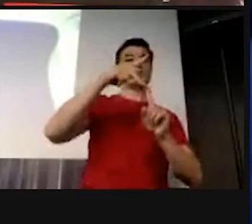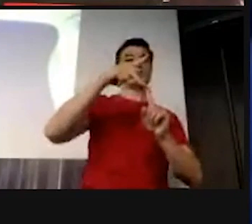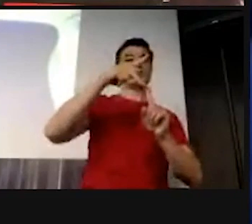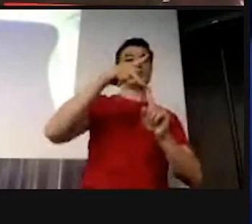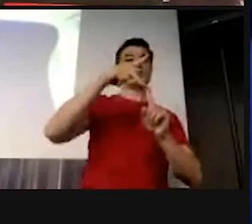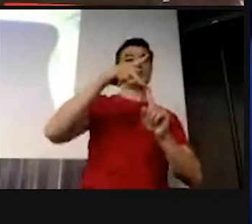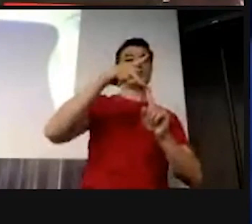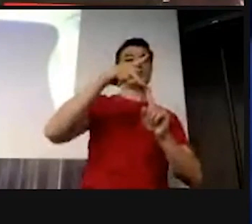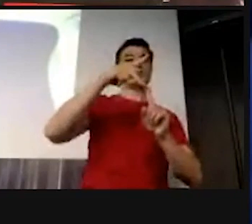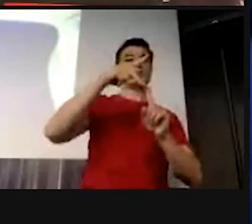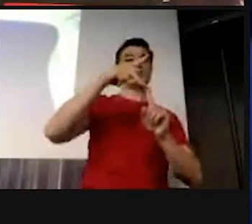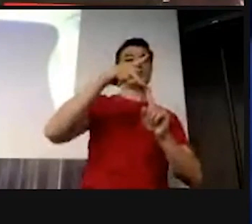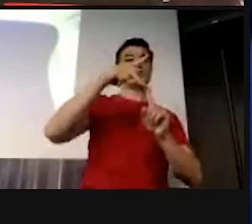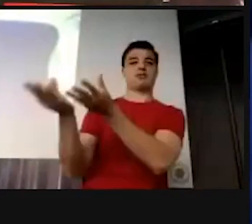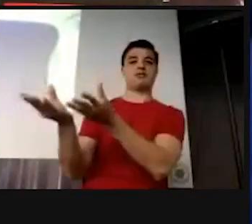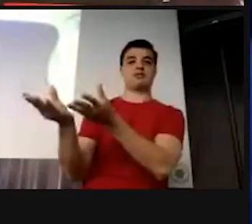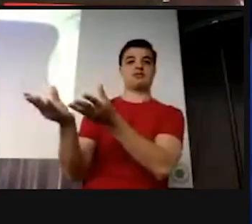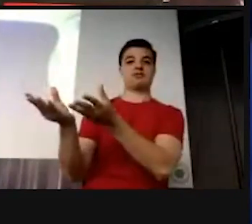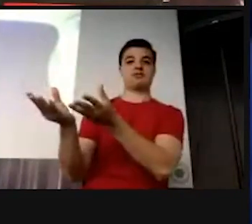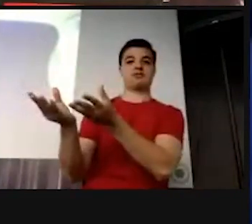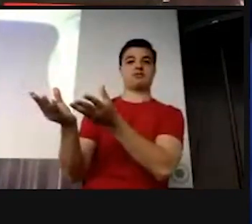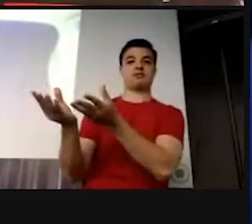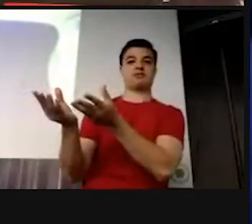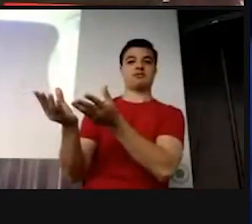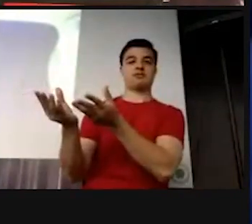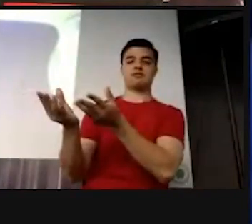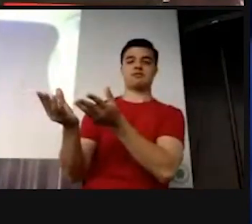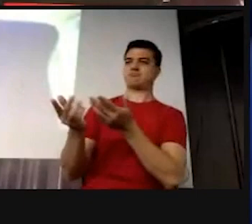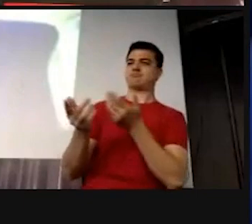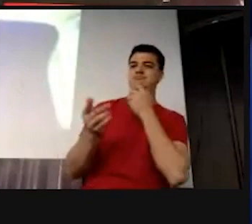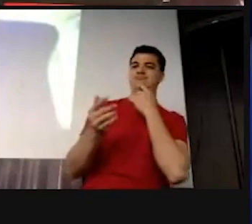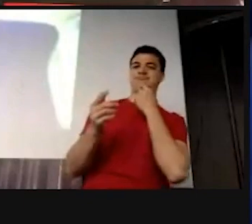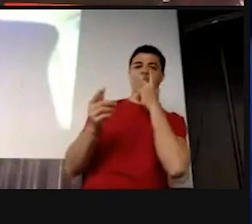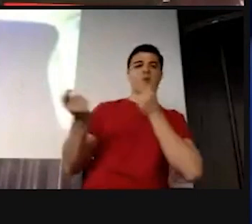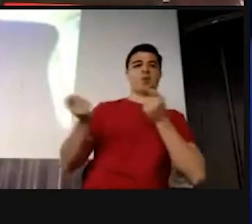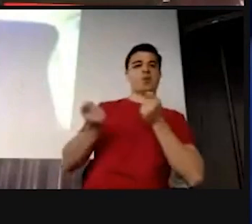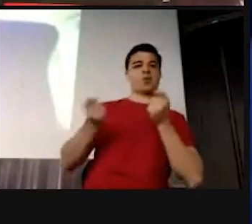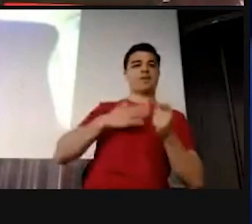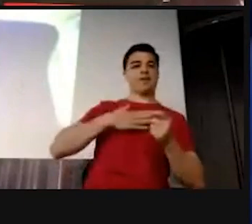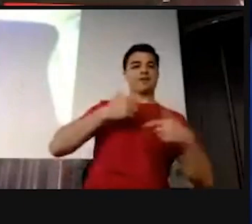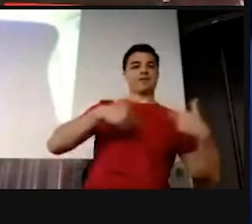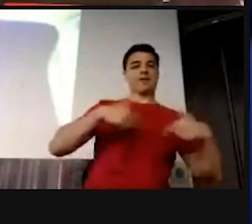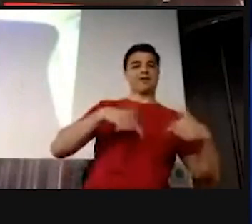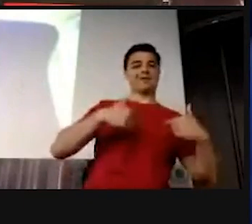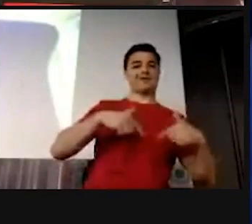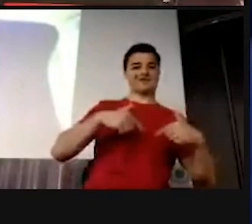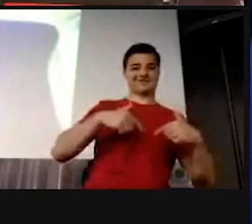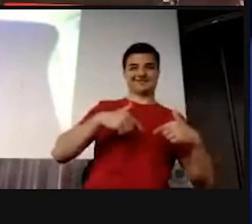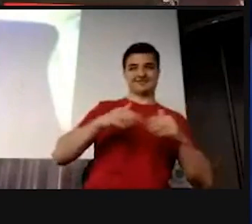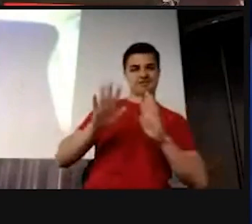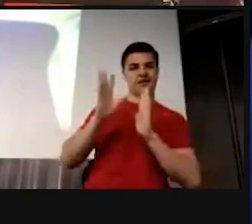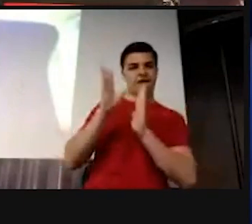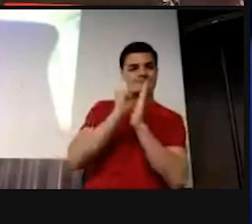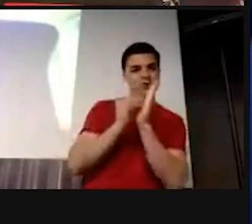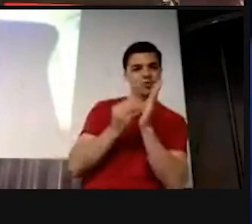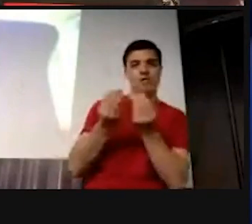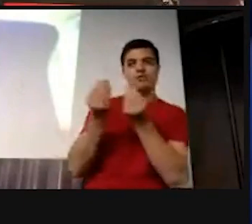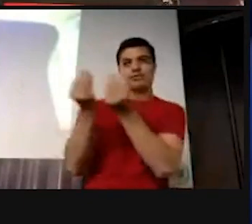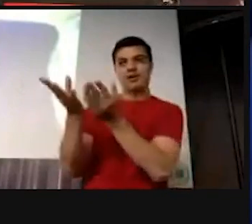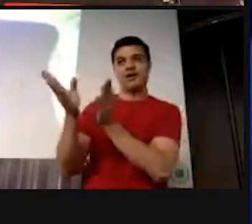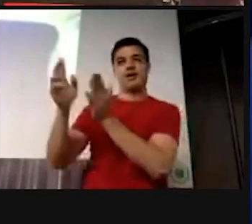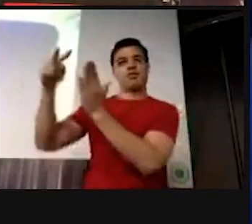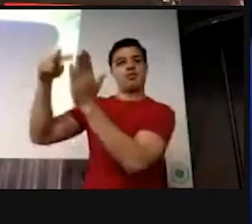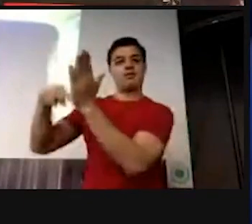não era para você estar falando disso? Controlando, né? Não acreditando na entrega, não acreditando no trabalho. Então, acho que